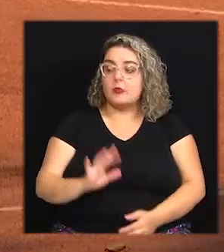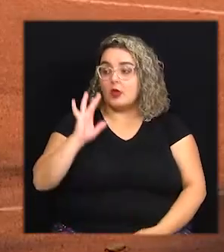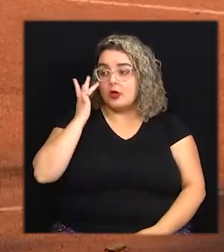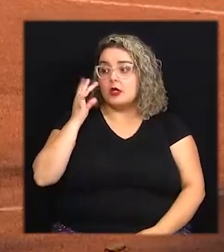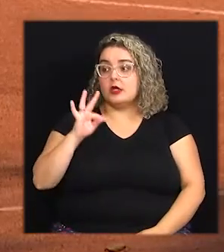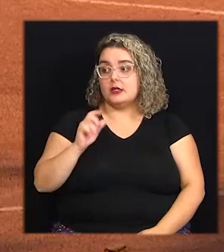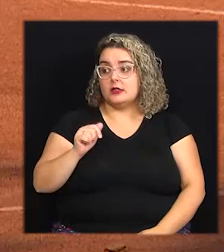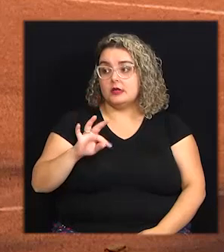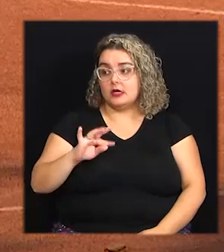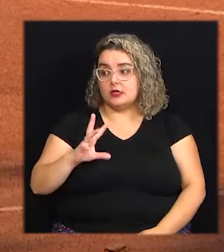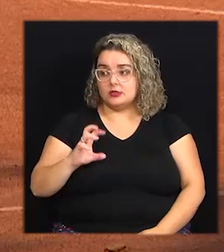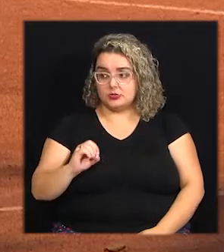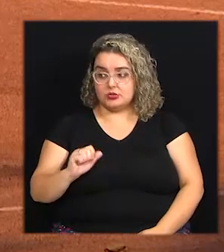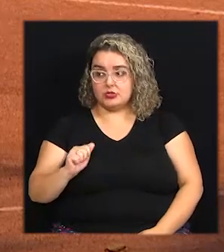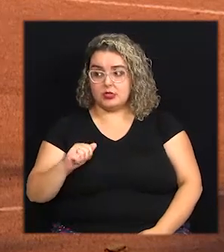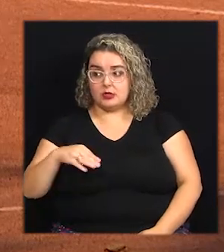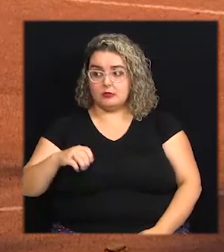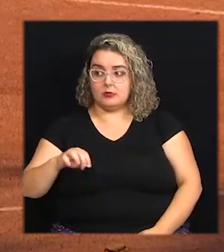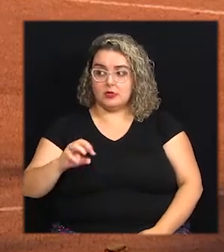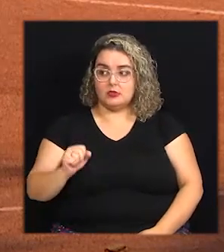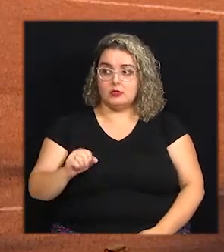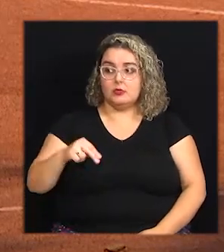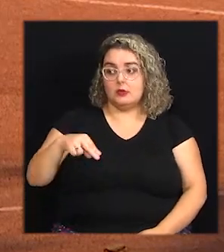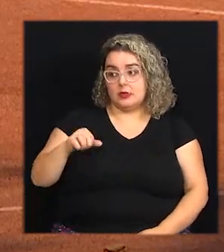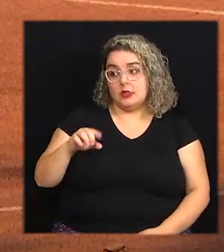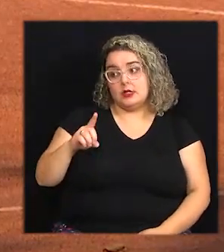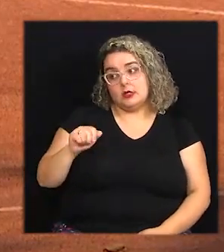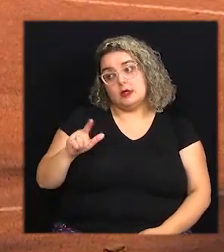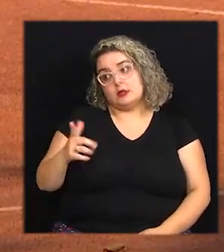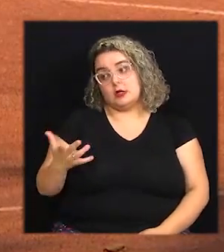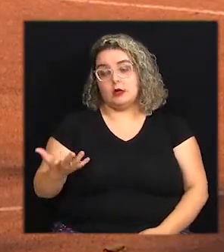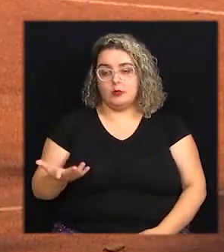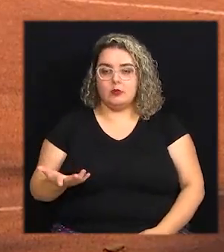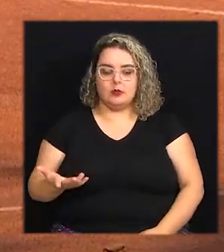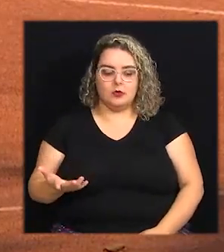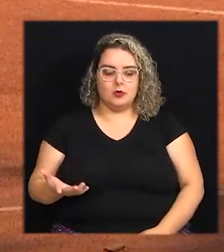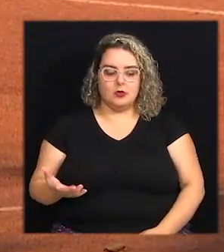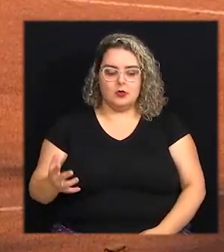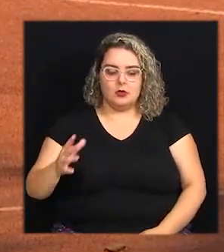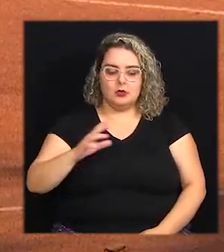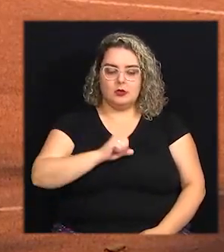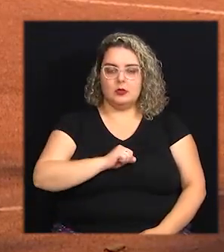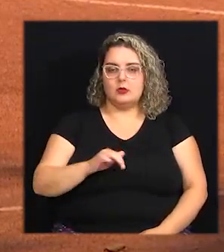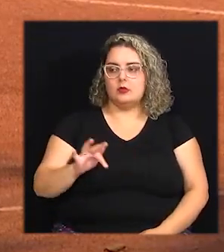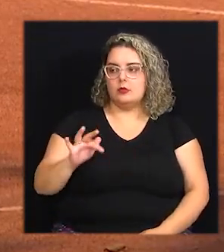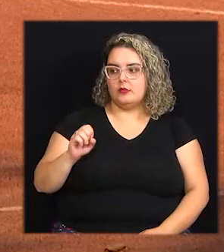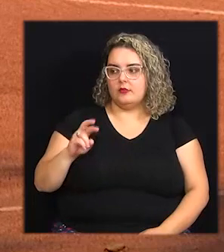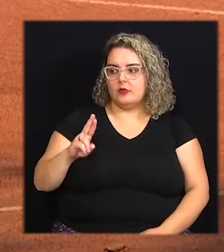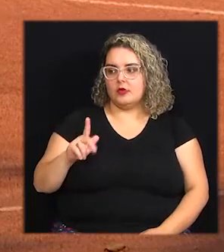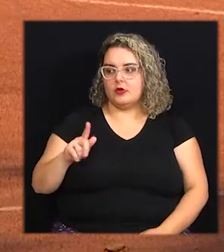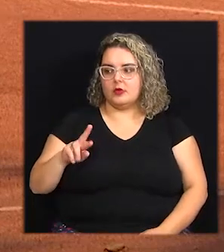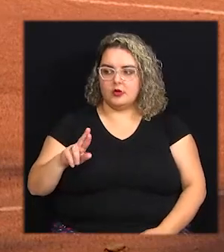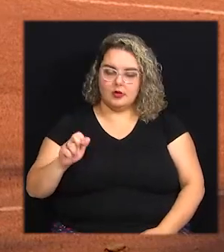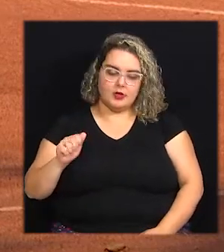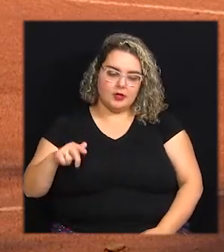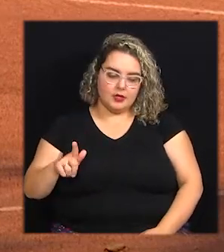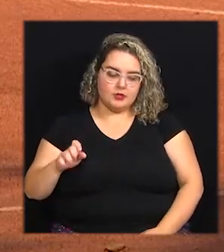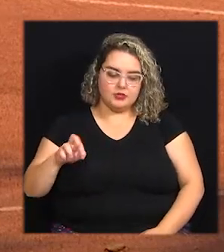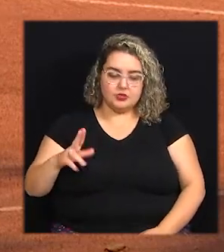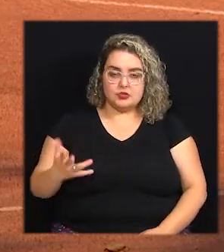taticamente meu jogo é mais parecido com o do Nadal, mas que gosta de bater com forehand,